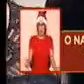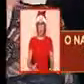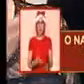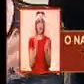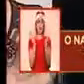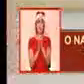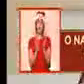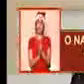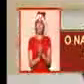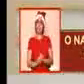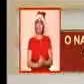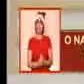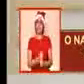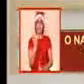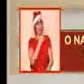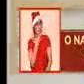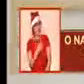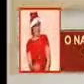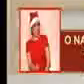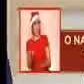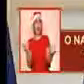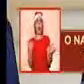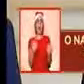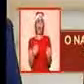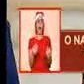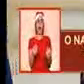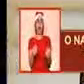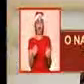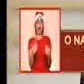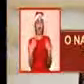Um aplauso. Muito obrigado. E feliz Natal. Feliz Natal. E convidamos o novo fã. E para vocês também, hein? Obrigado.